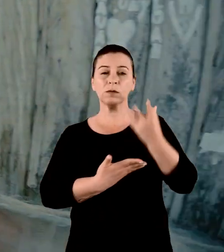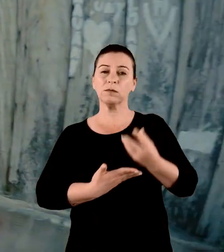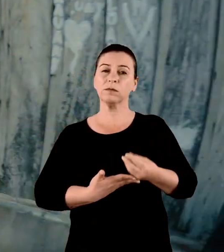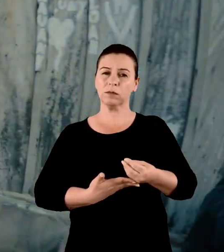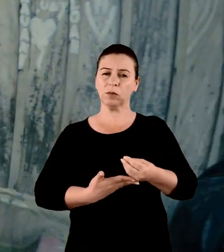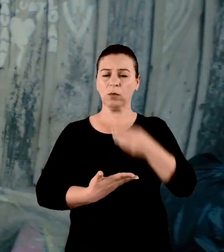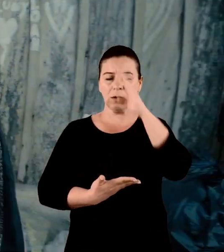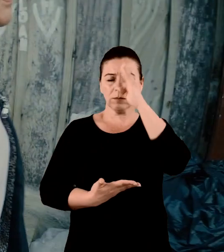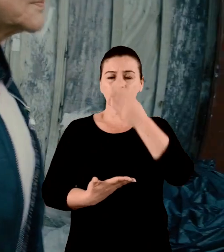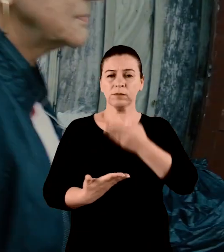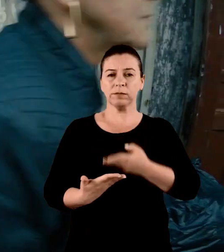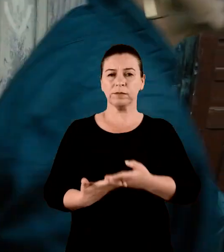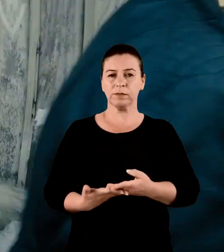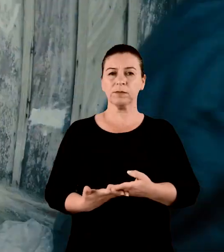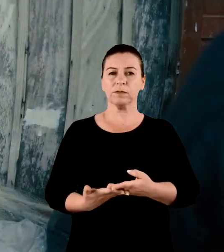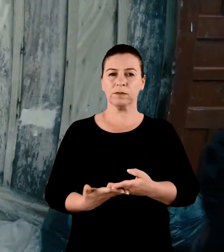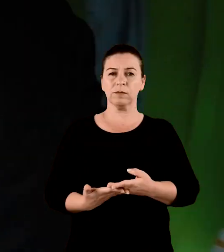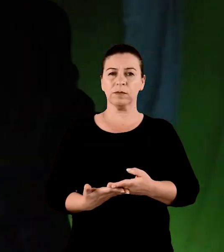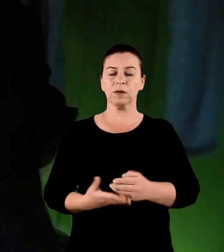acredito.